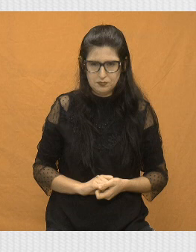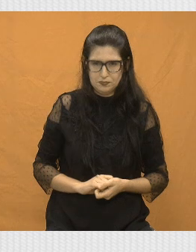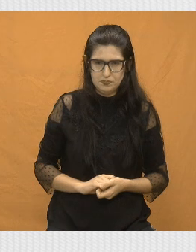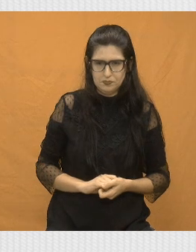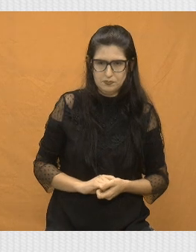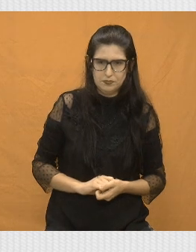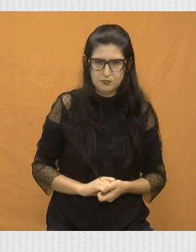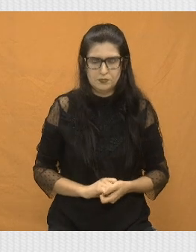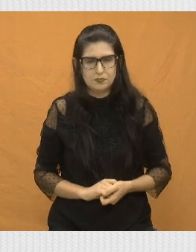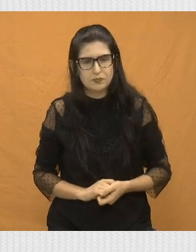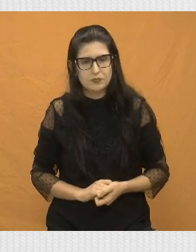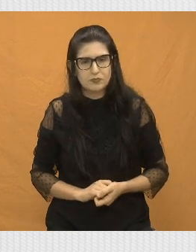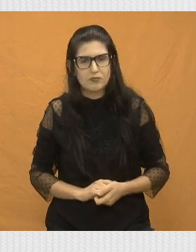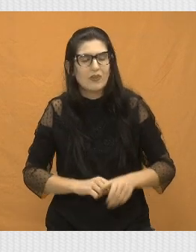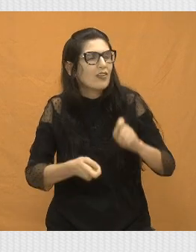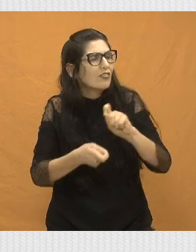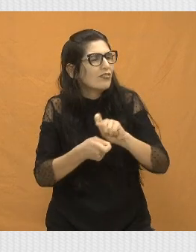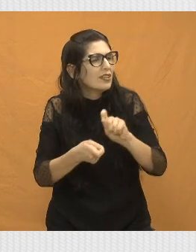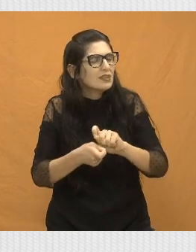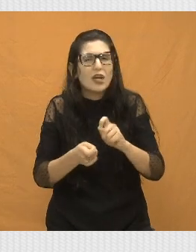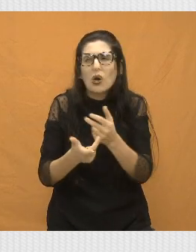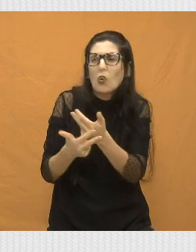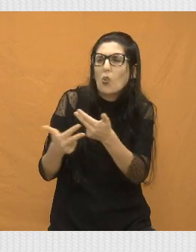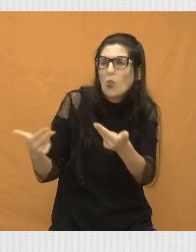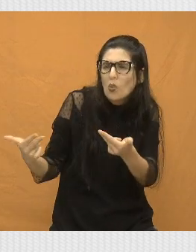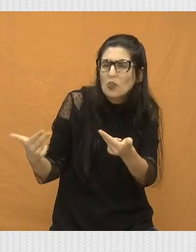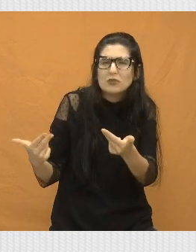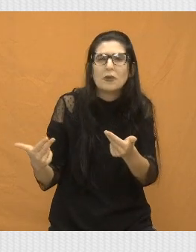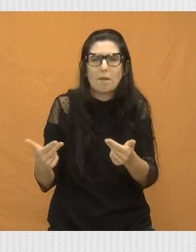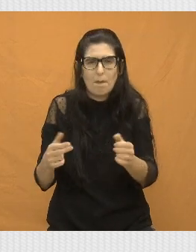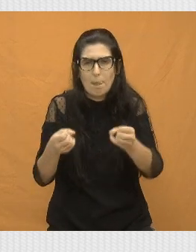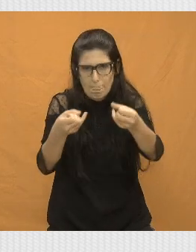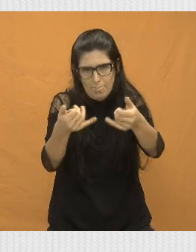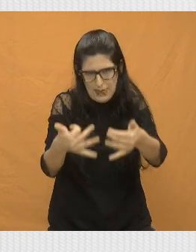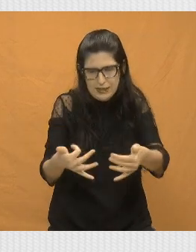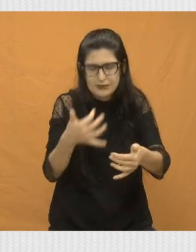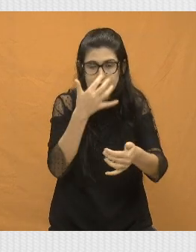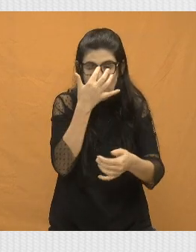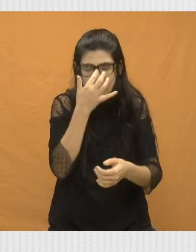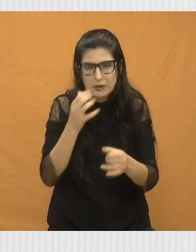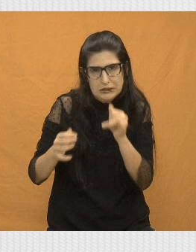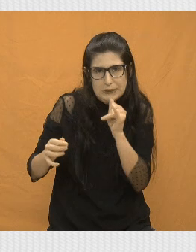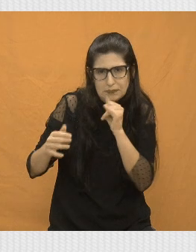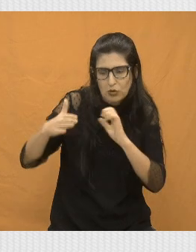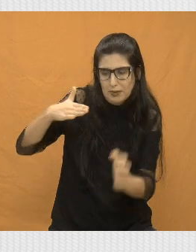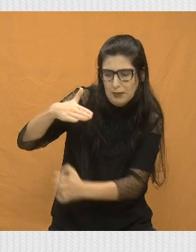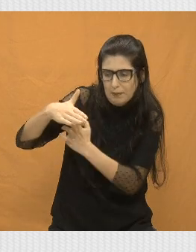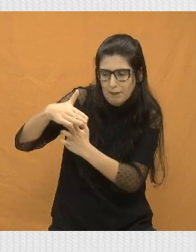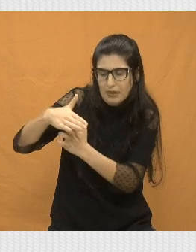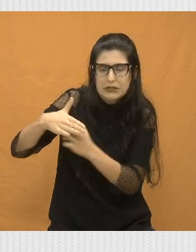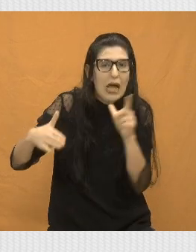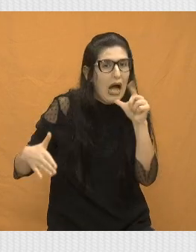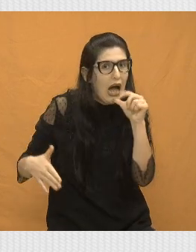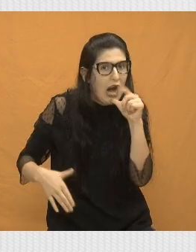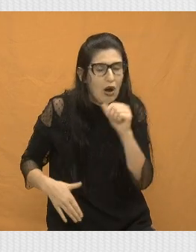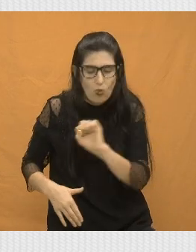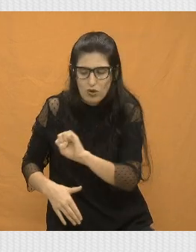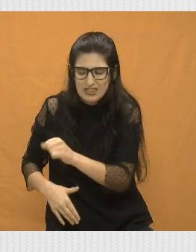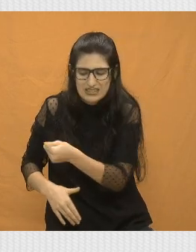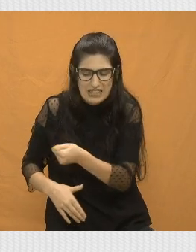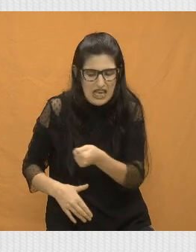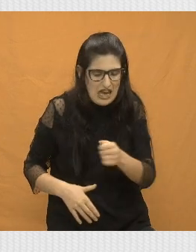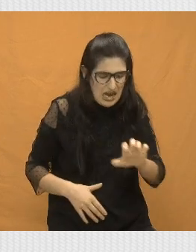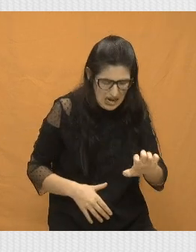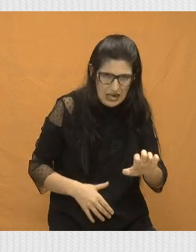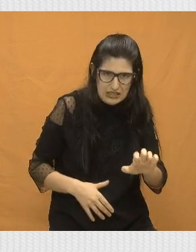Essa receita de serviços, ela é bem mais exclusiva com os serviços prestados pelo SAAI, serviço de água e esgoto,